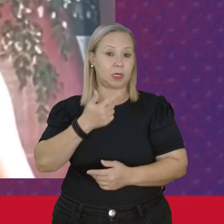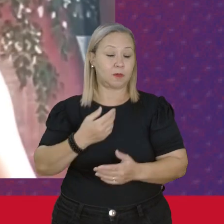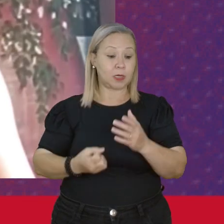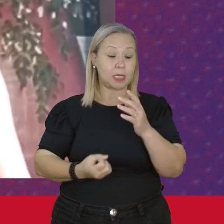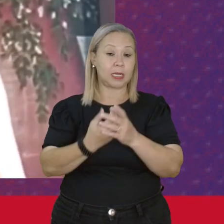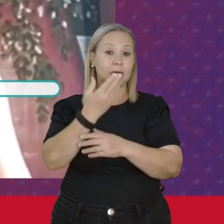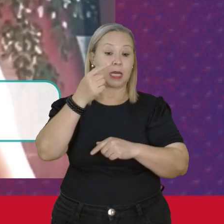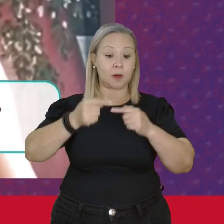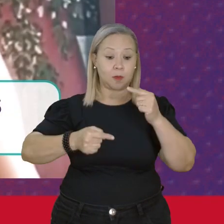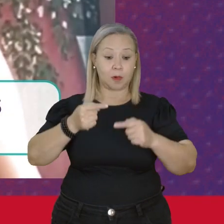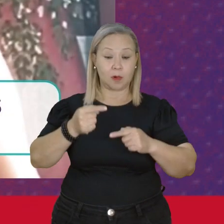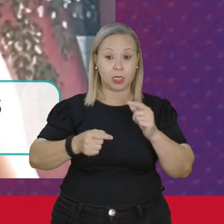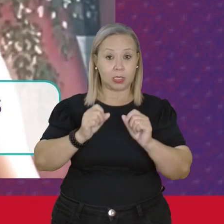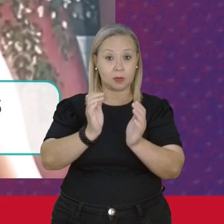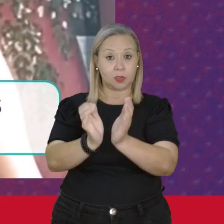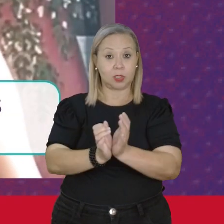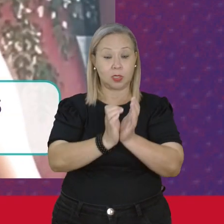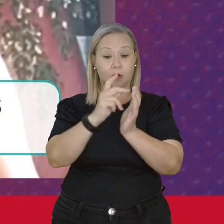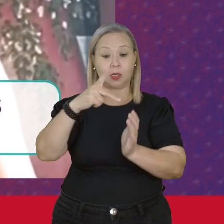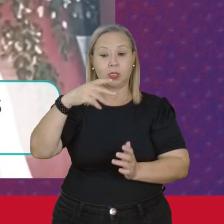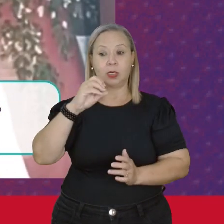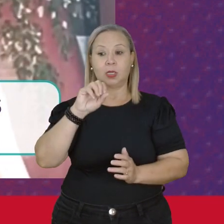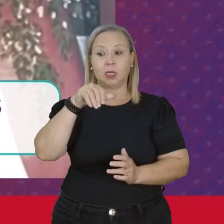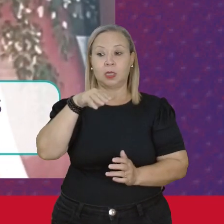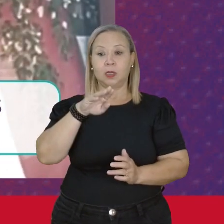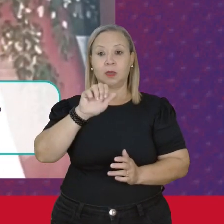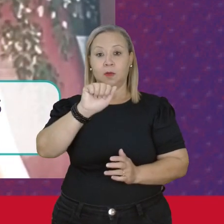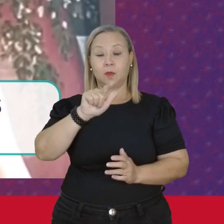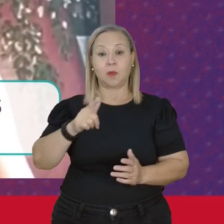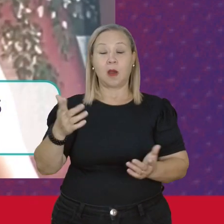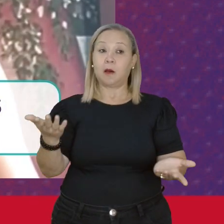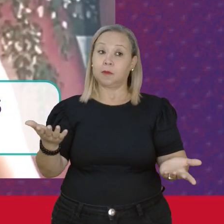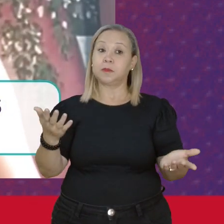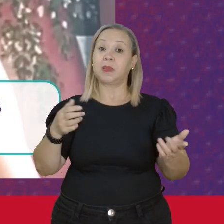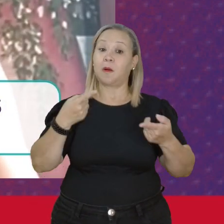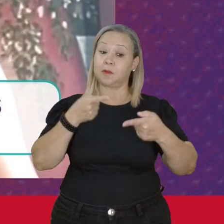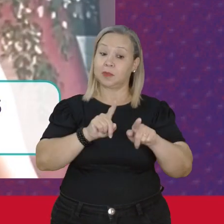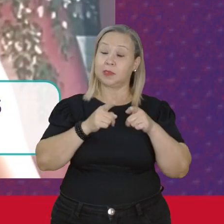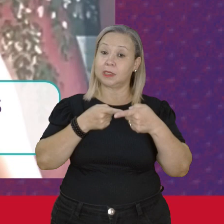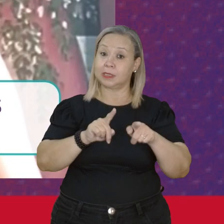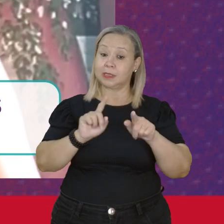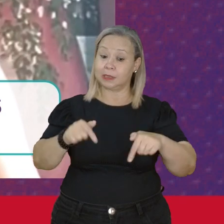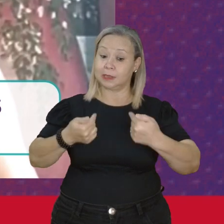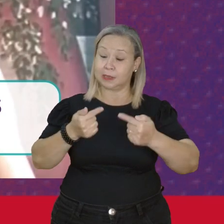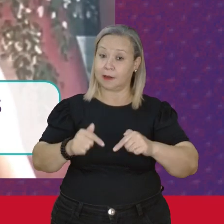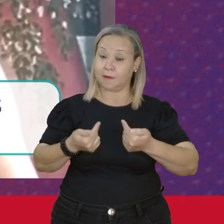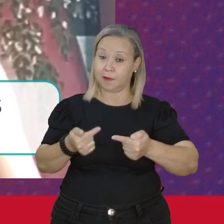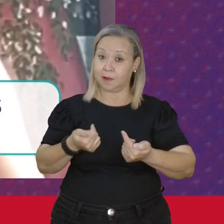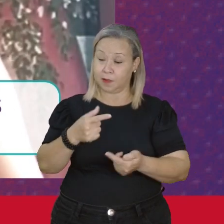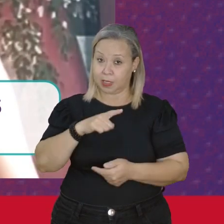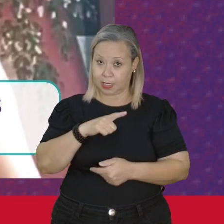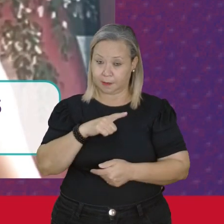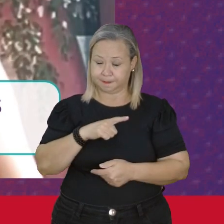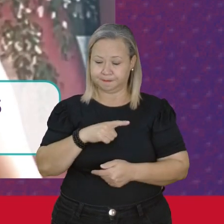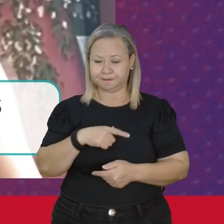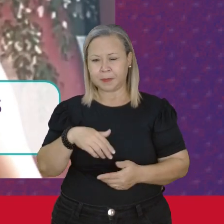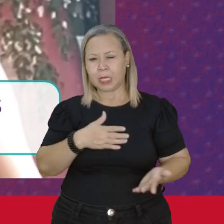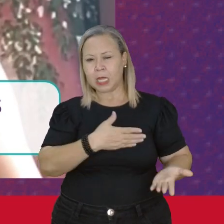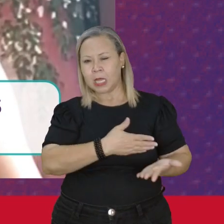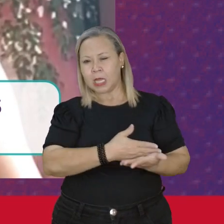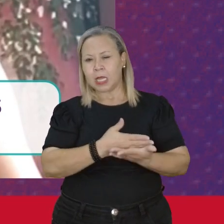Que é o diretório De Pombal Então você deve imaginar O desafio Que nós temos A partir da década De